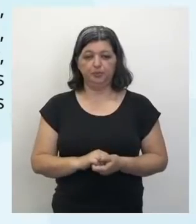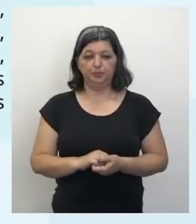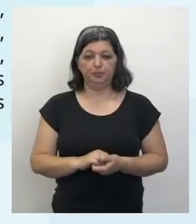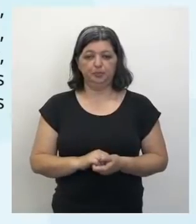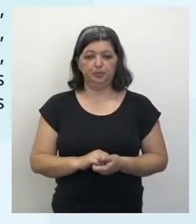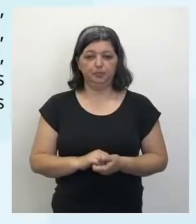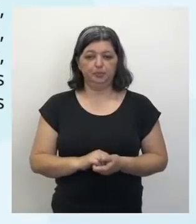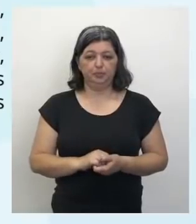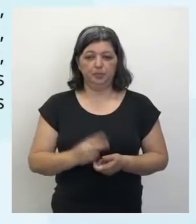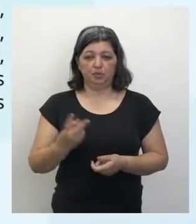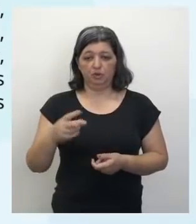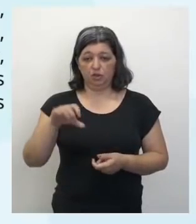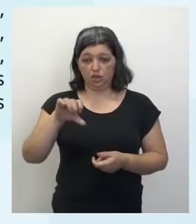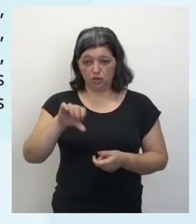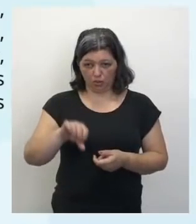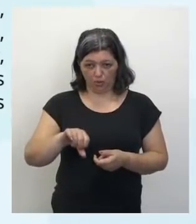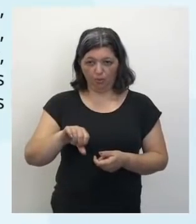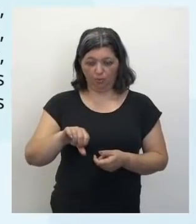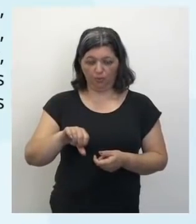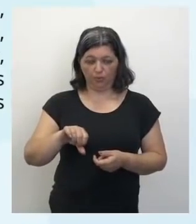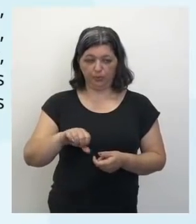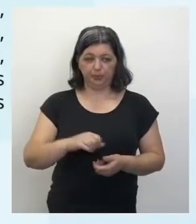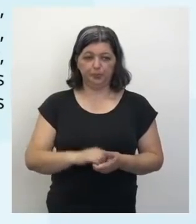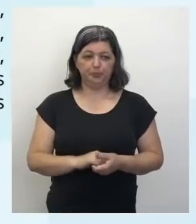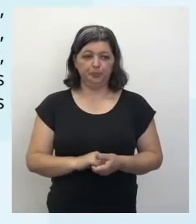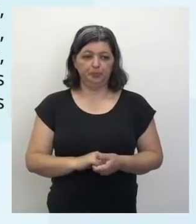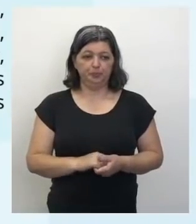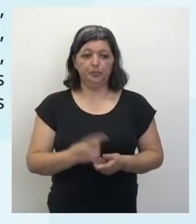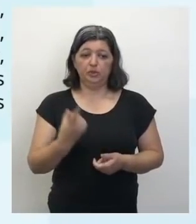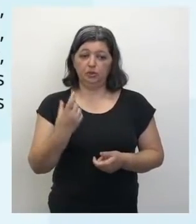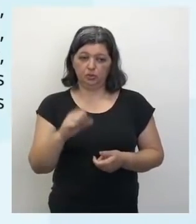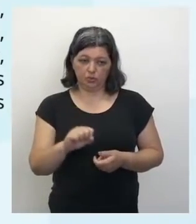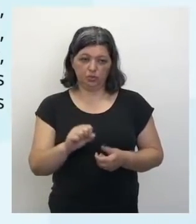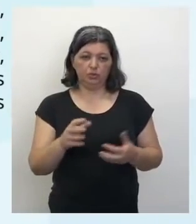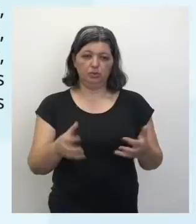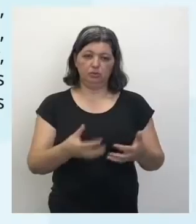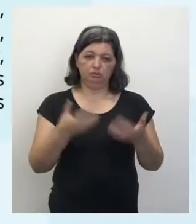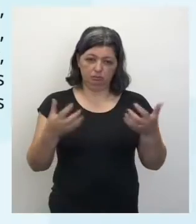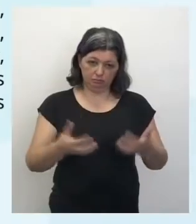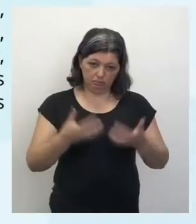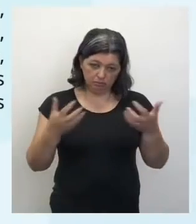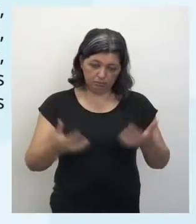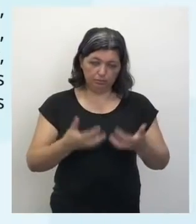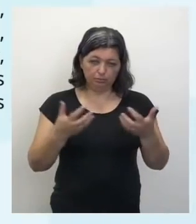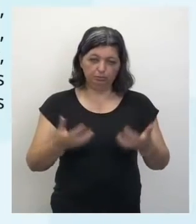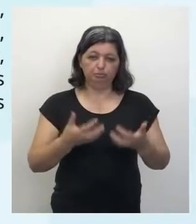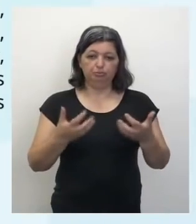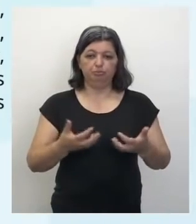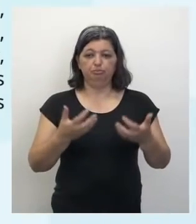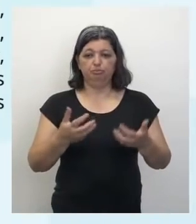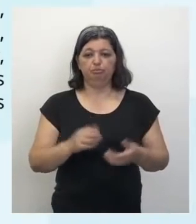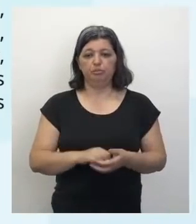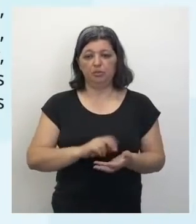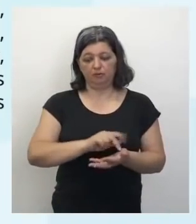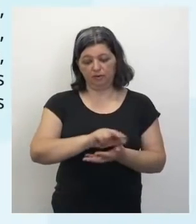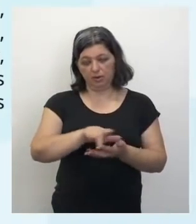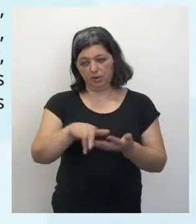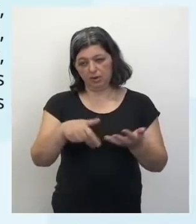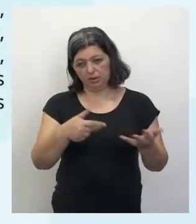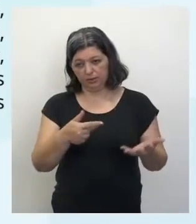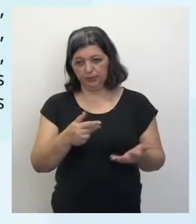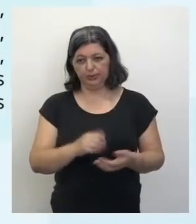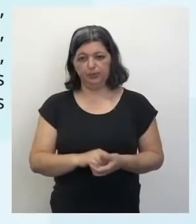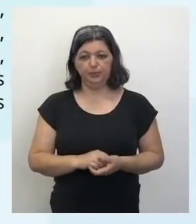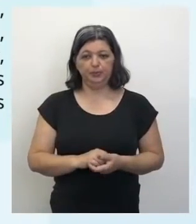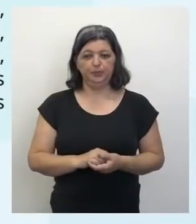foram incluídos 29 itens, sendo 18 tipos de hortaliças, alface, rúcula, couve,